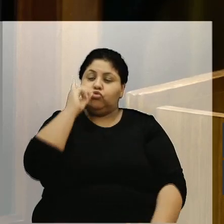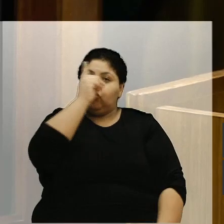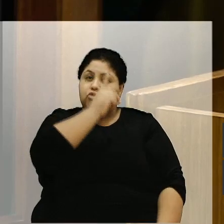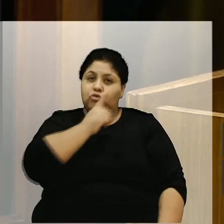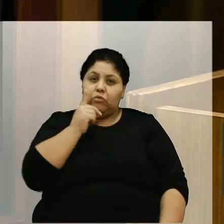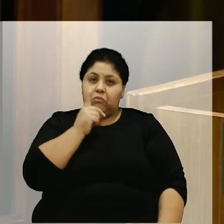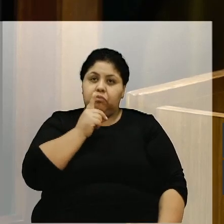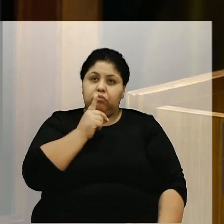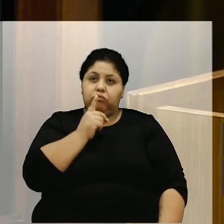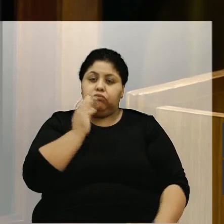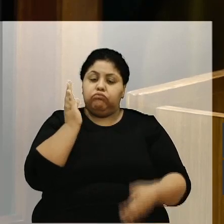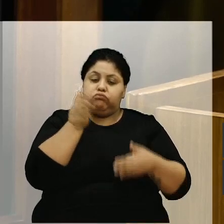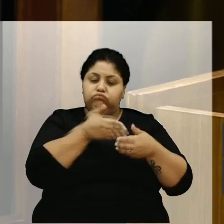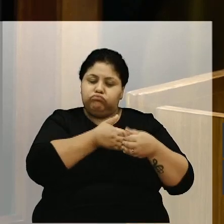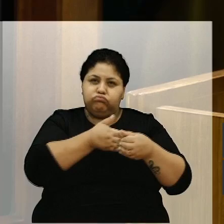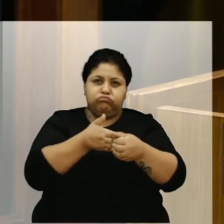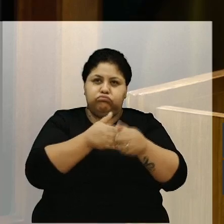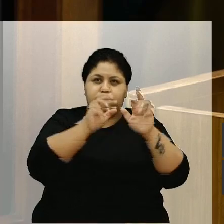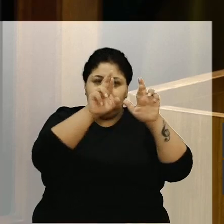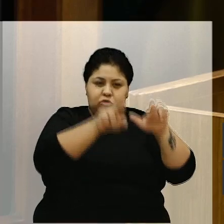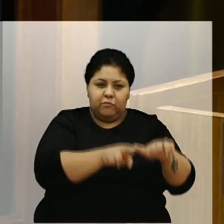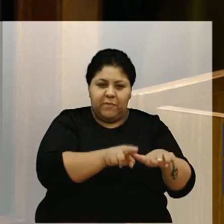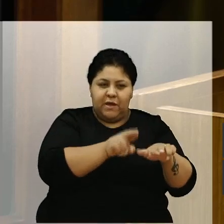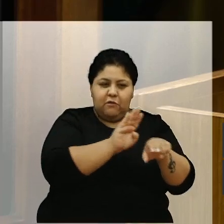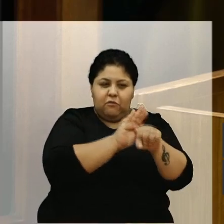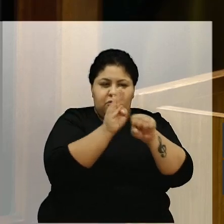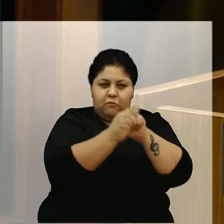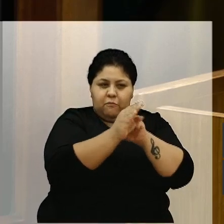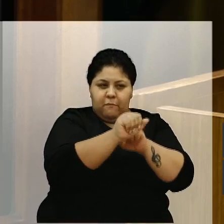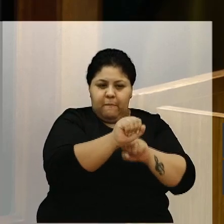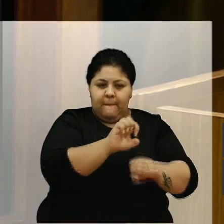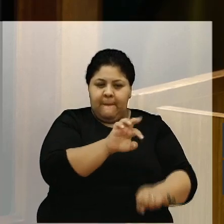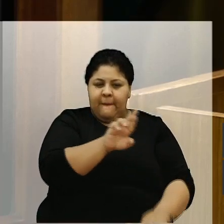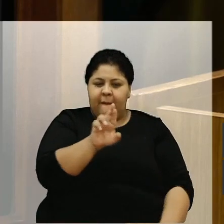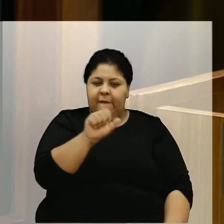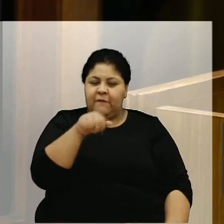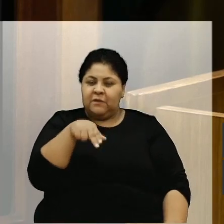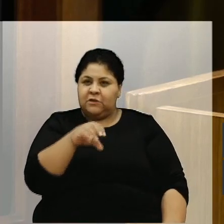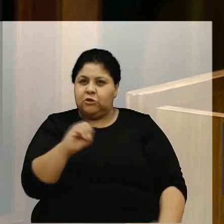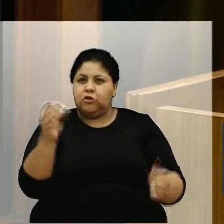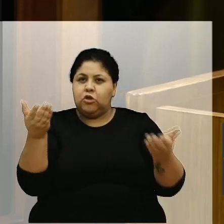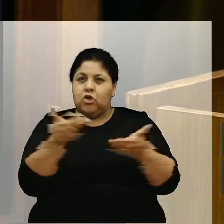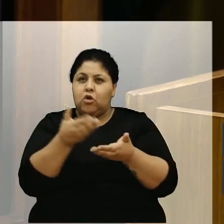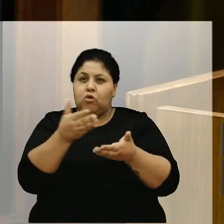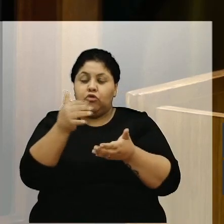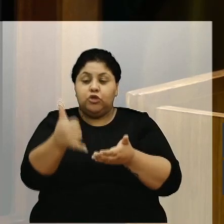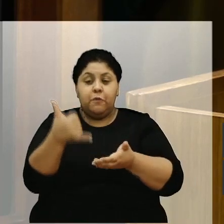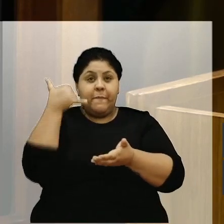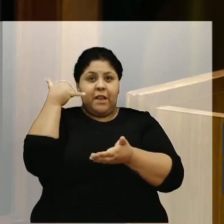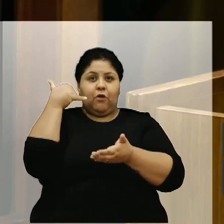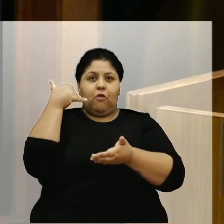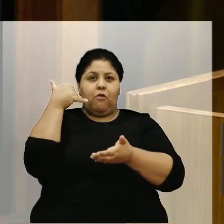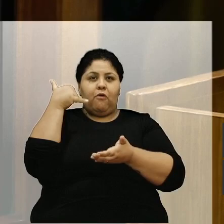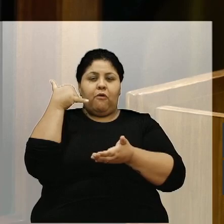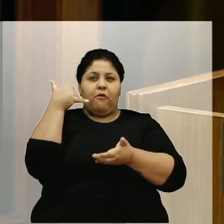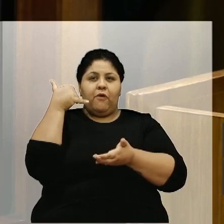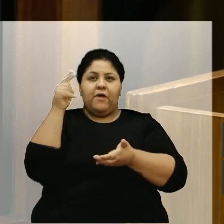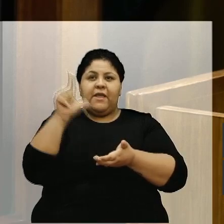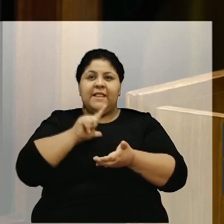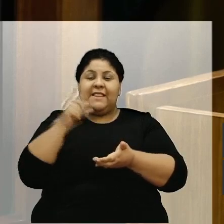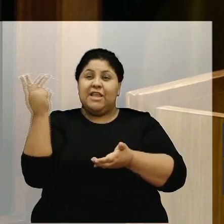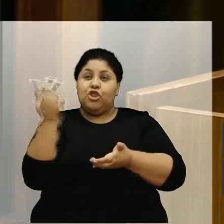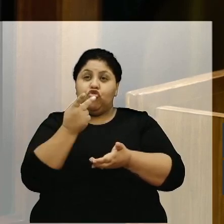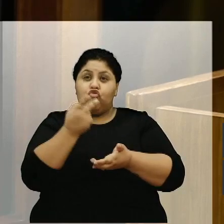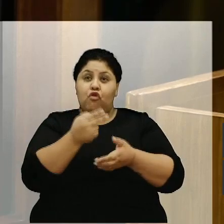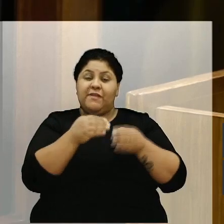revisão ali na região do bairro Serrano, e hoje pela manhã ele me ligou que tem 2